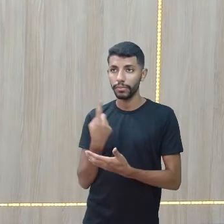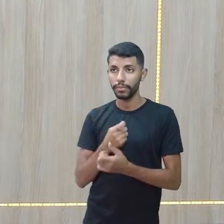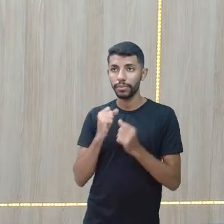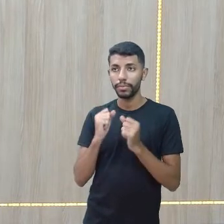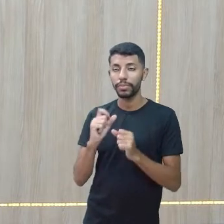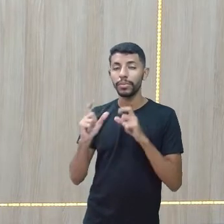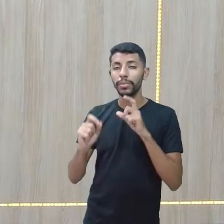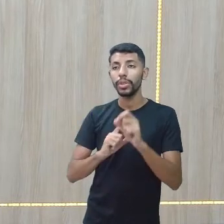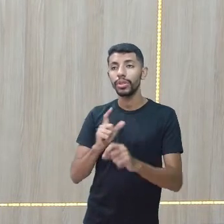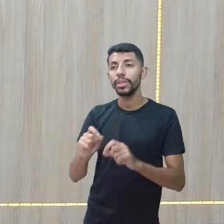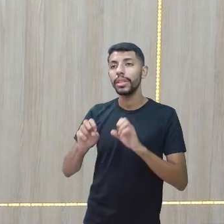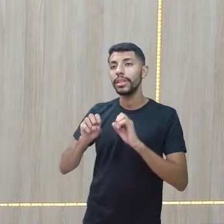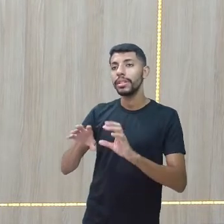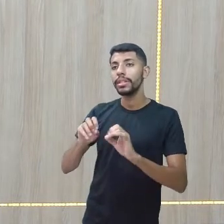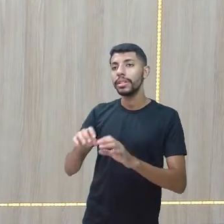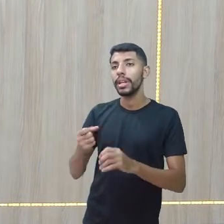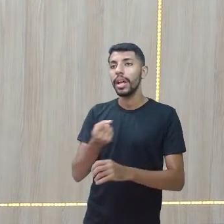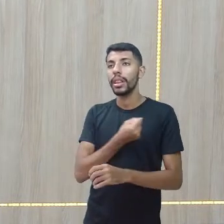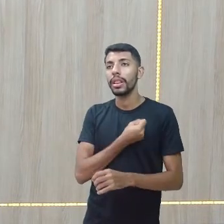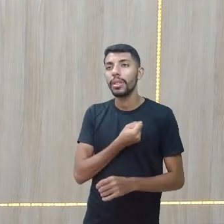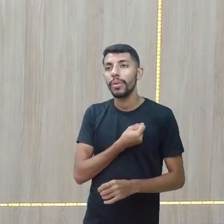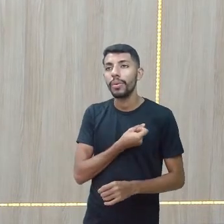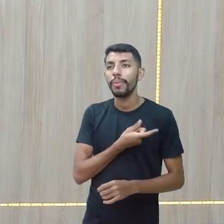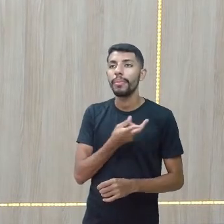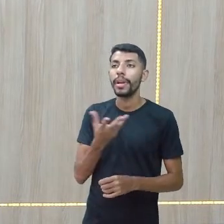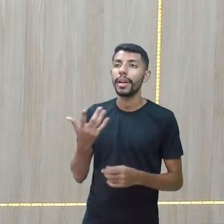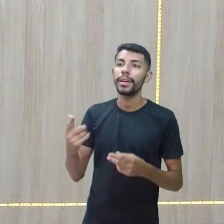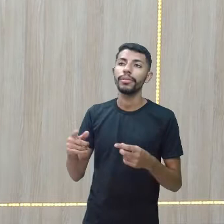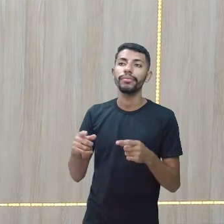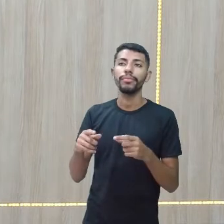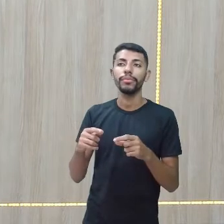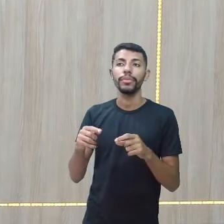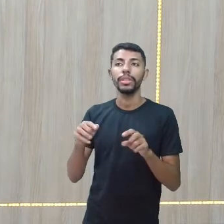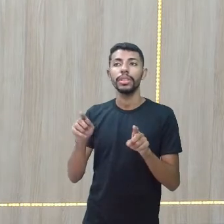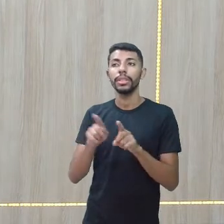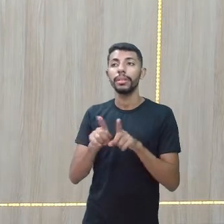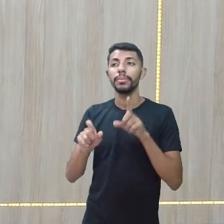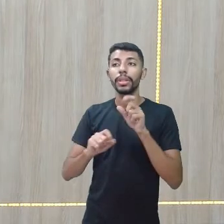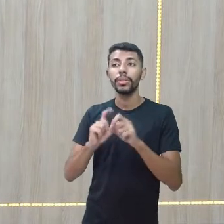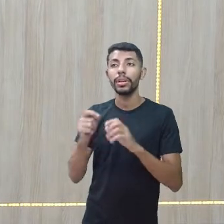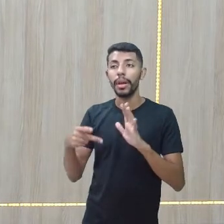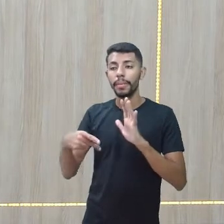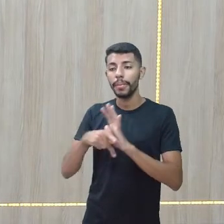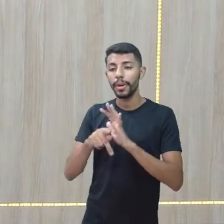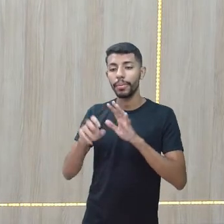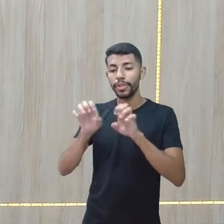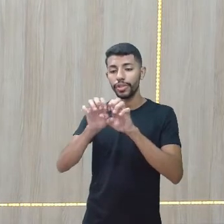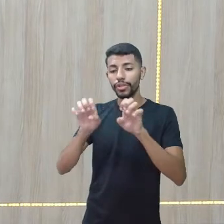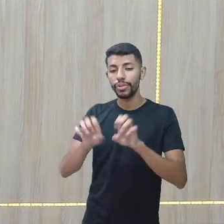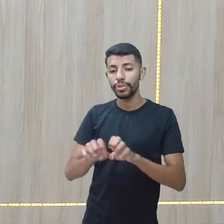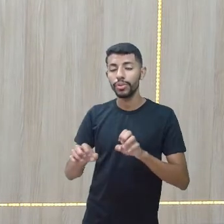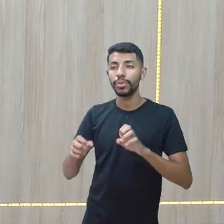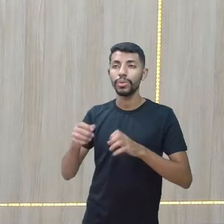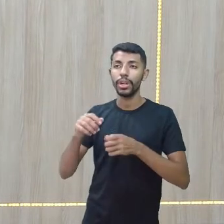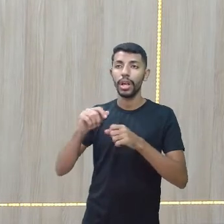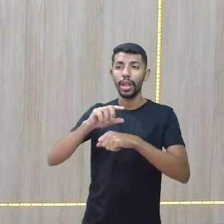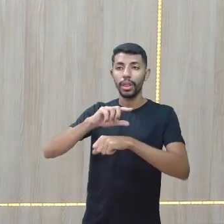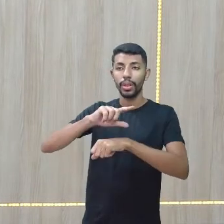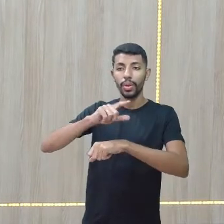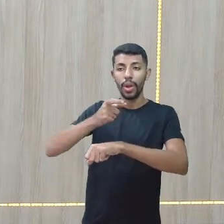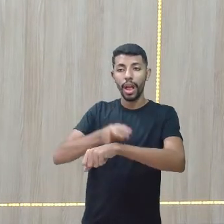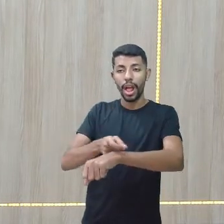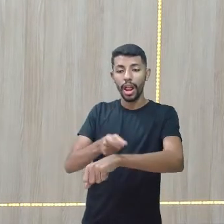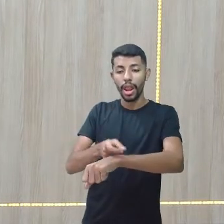trabalhar com número, numeral e a própria estrutura do relógio, né, na aquisição desse conhecimento diferente.